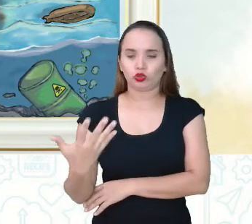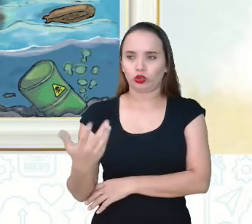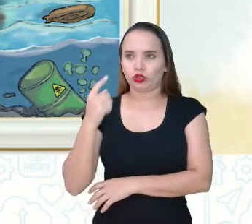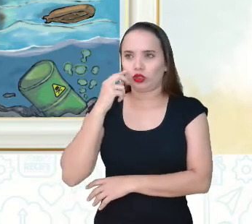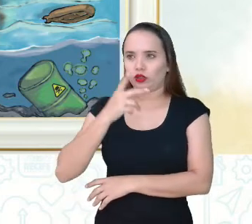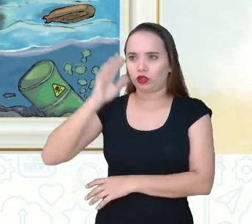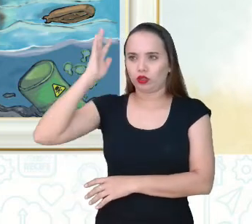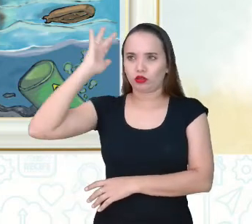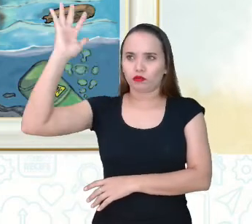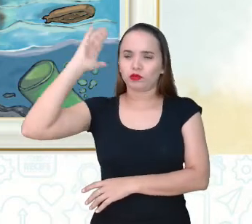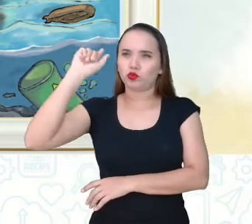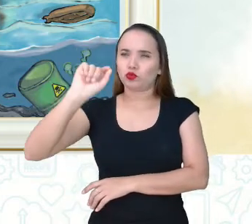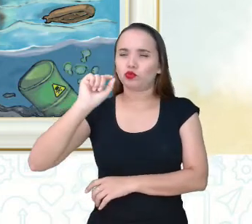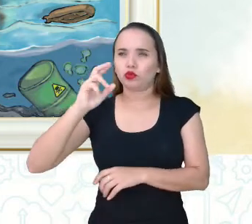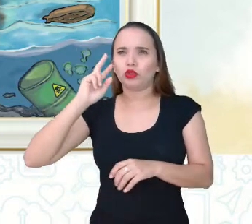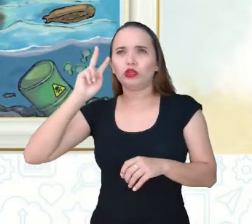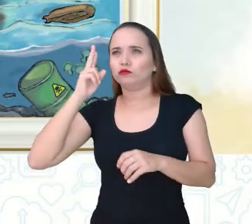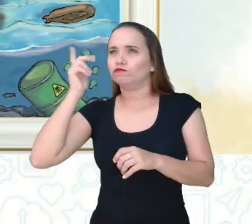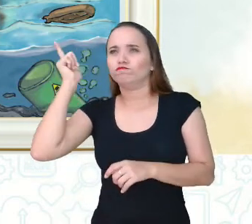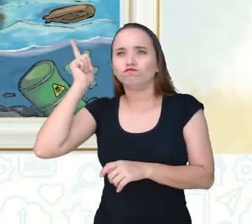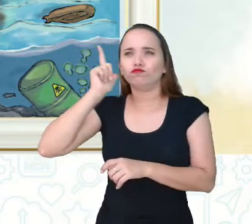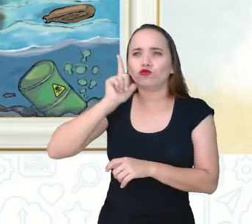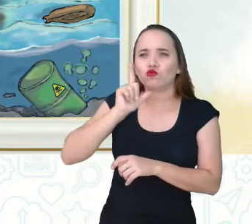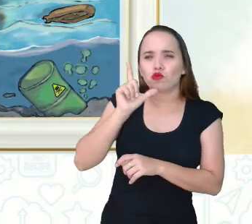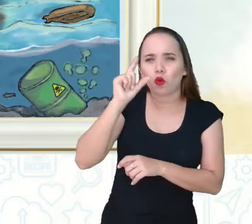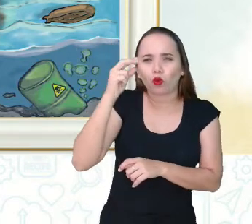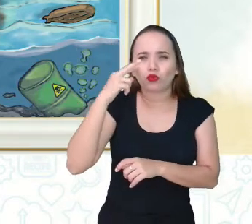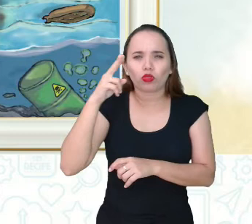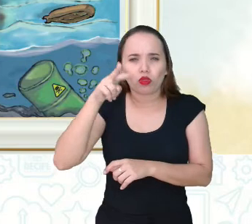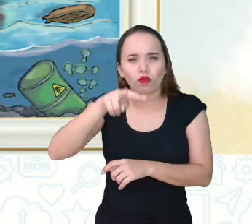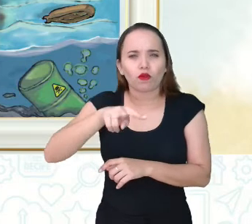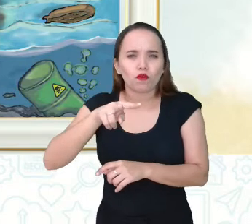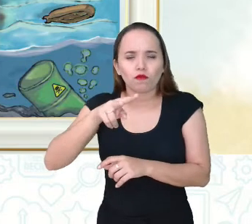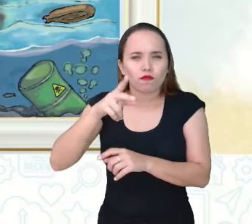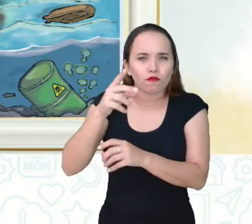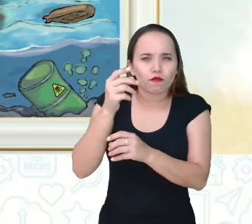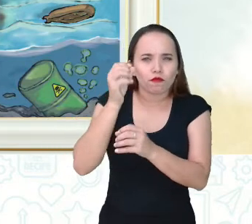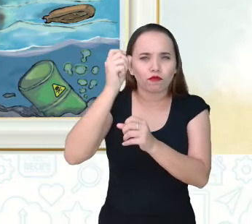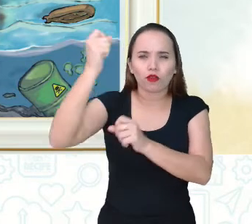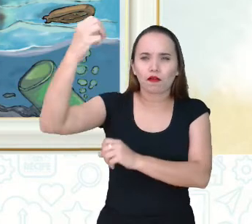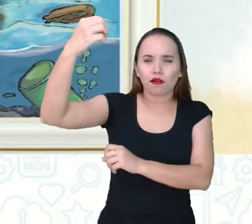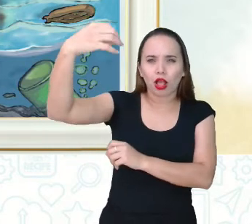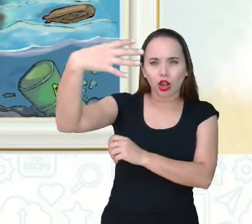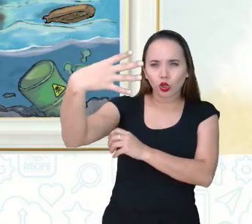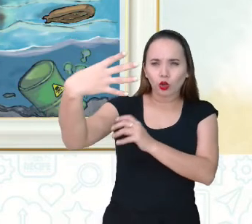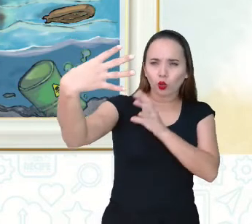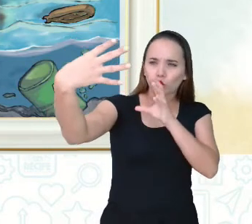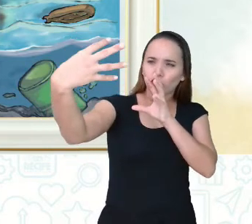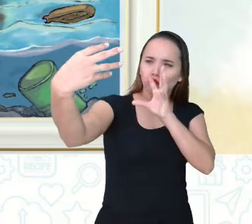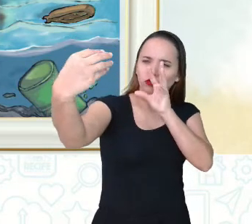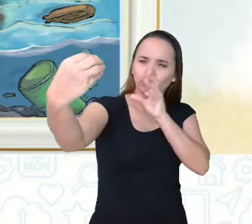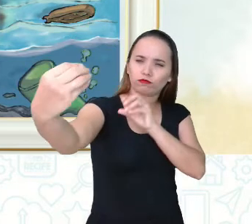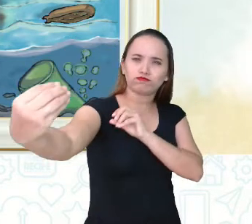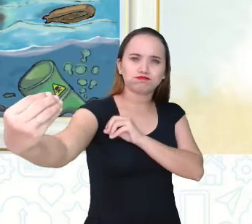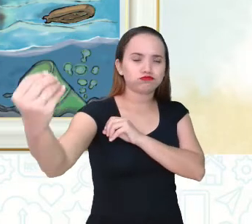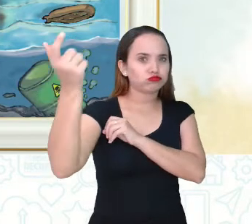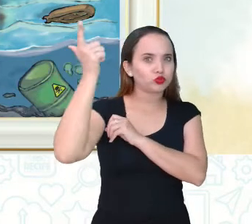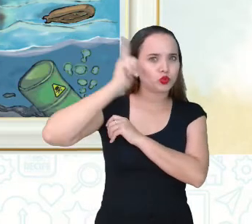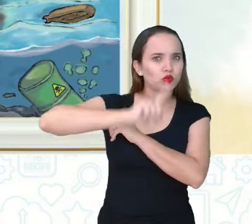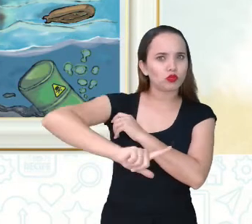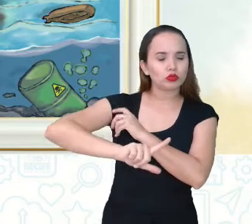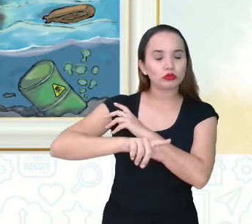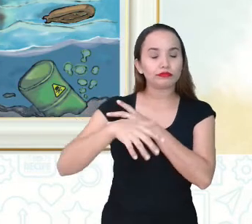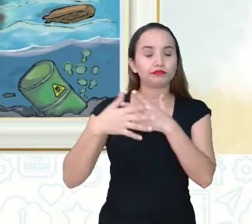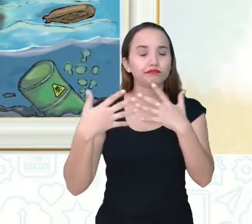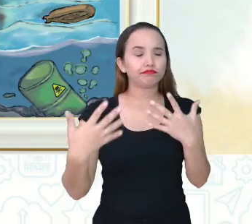vejo a luz no fim do túnel. E aí a gente analisa, né? E reflete assim, será